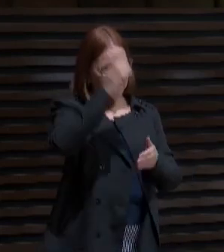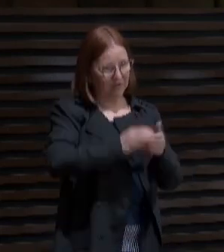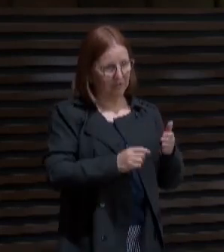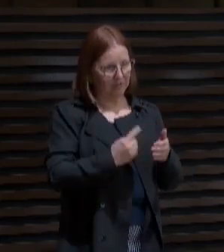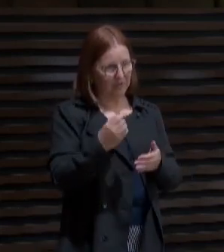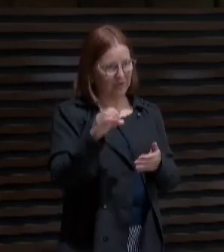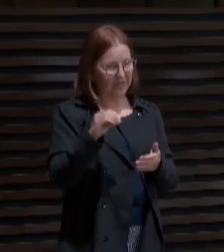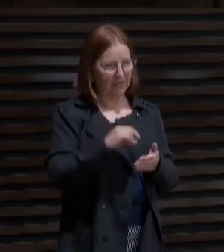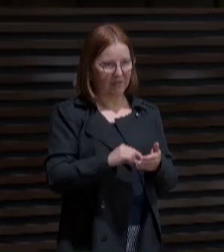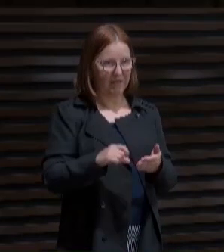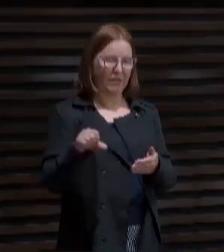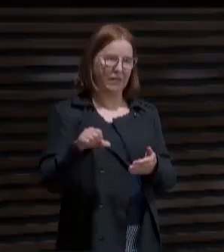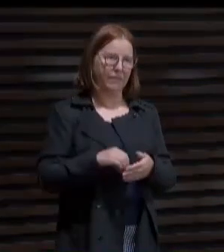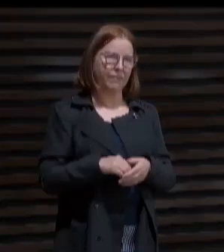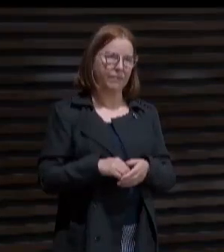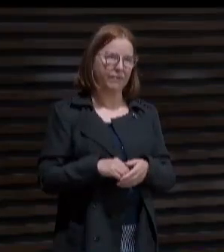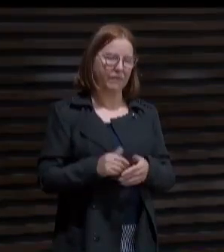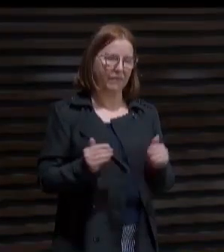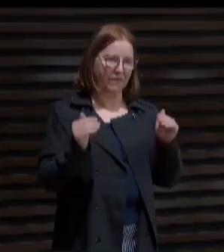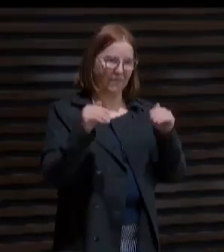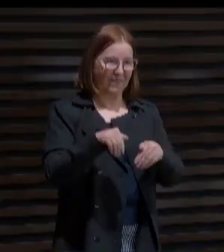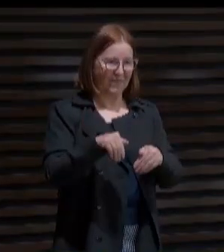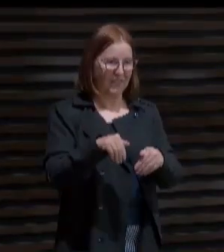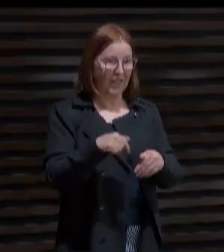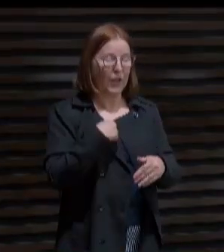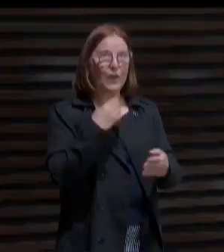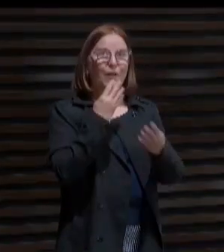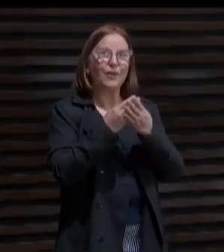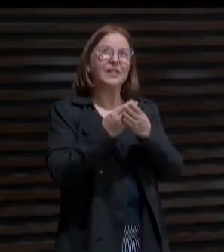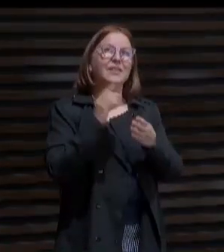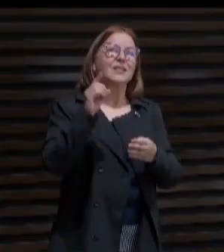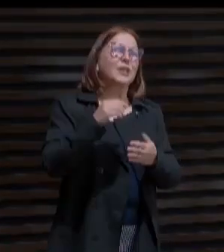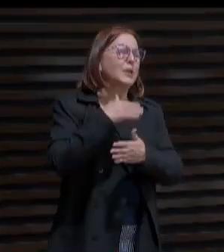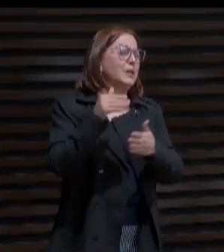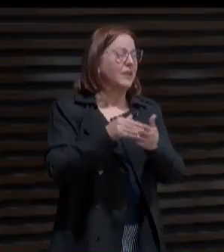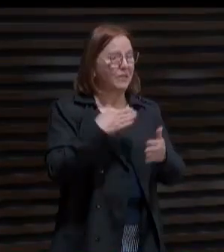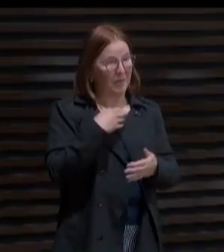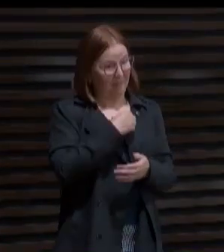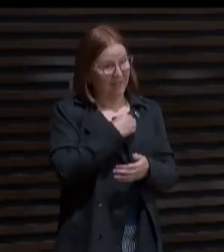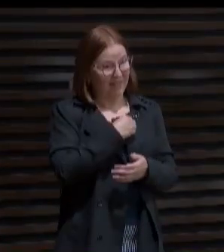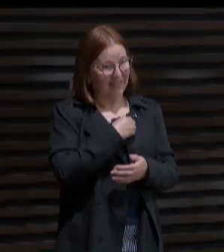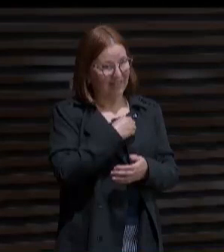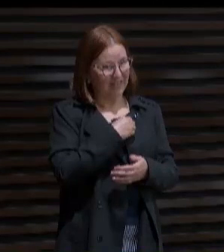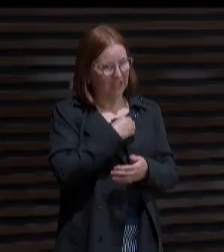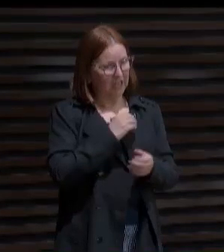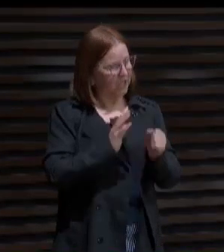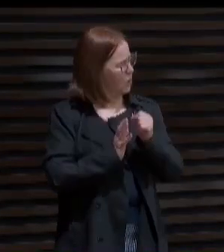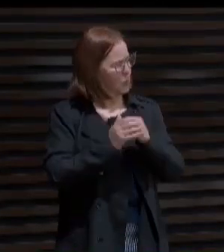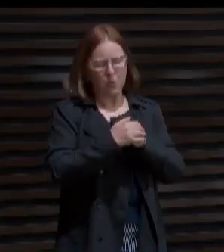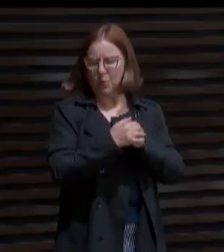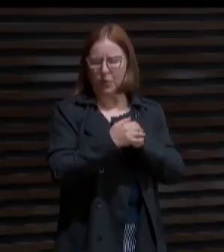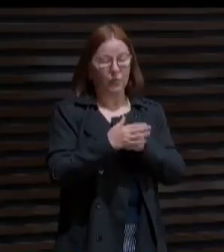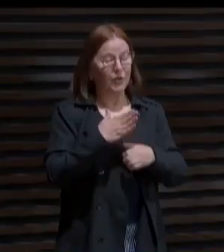Por favor. Finalmente, confessei a ti todos os meus pecados e não escondi mais a